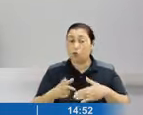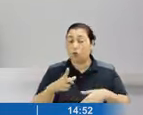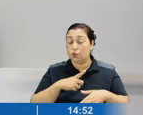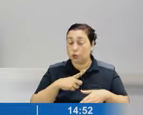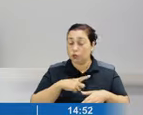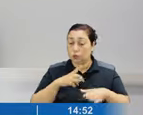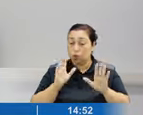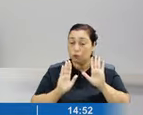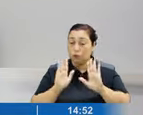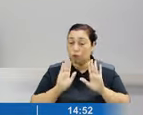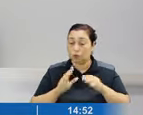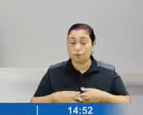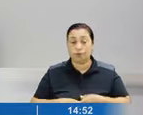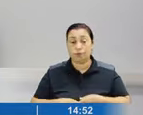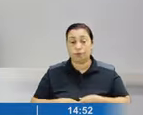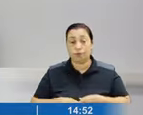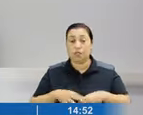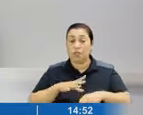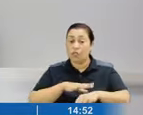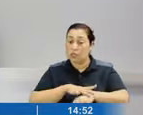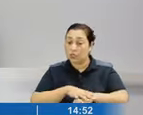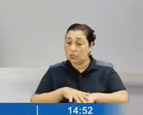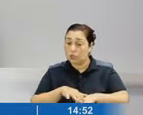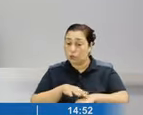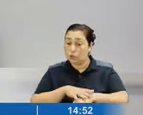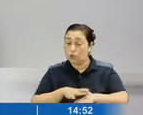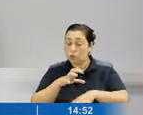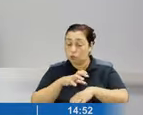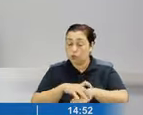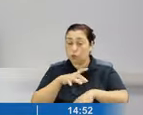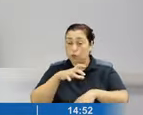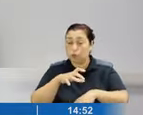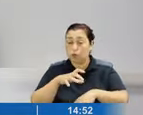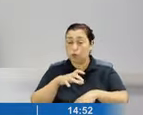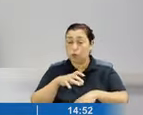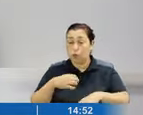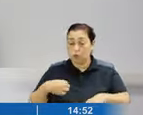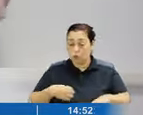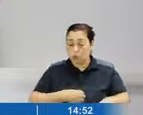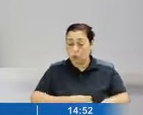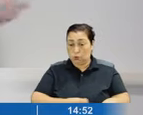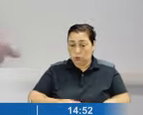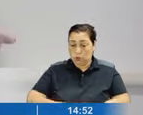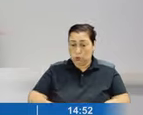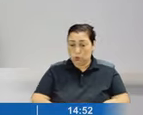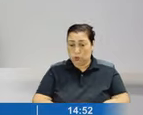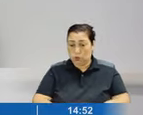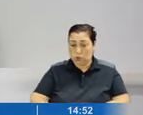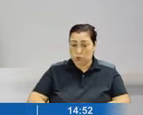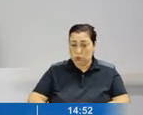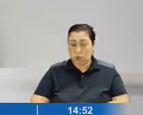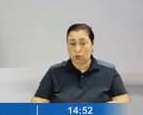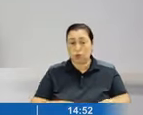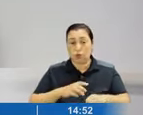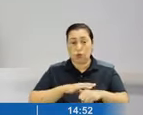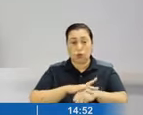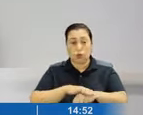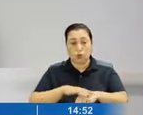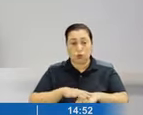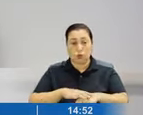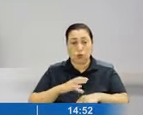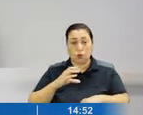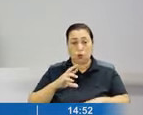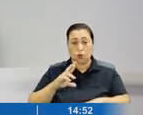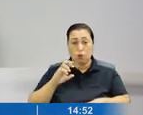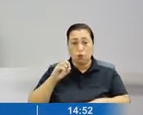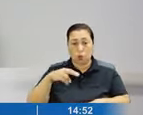cuidado, né? E as doenças inflamatórias intestinais. Quais são as doenças inflamatórias intestinais? É a doença de Crohn